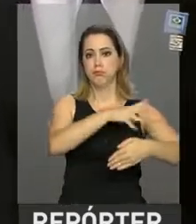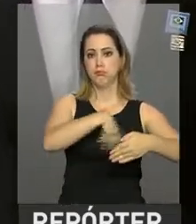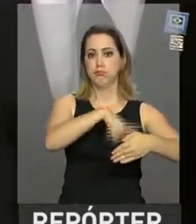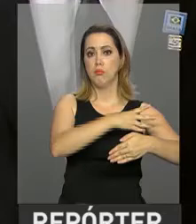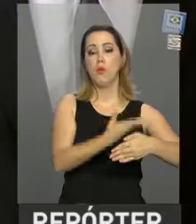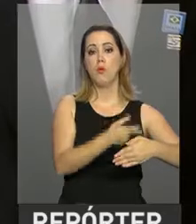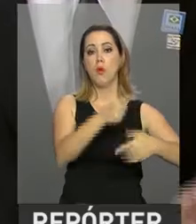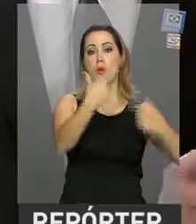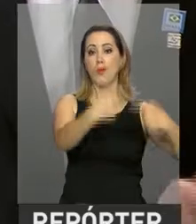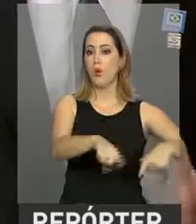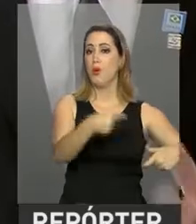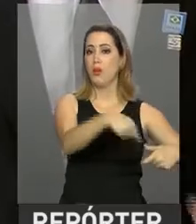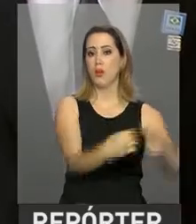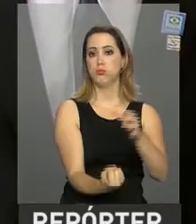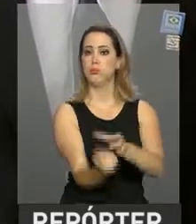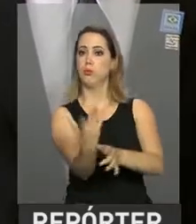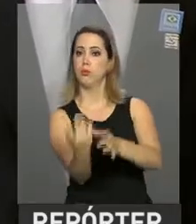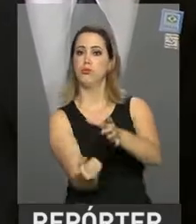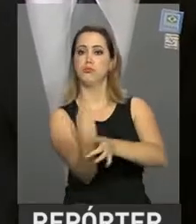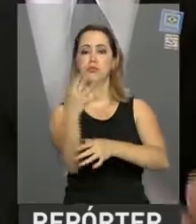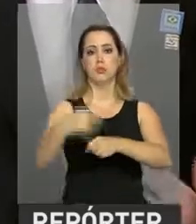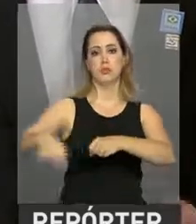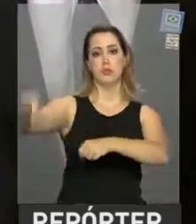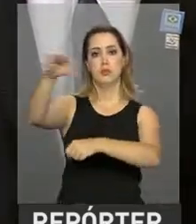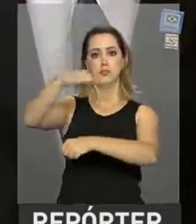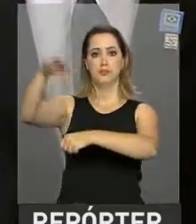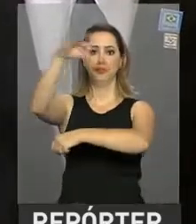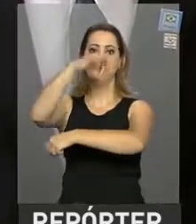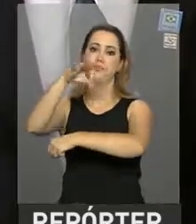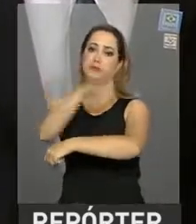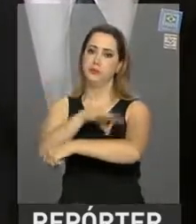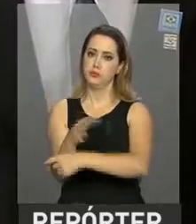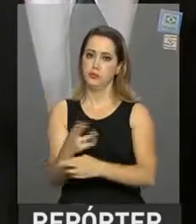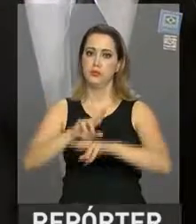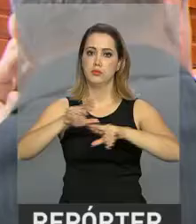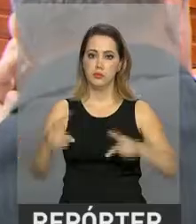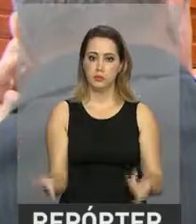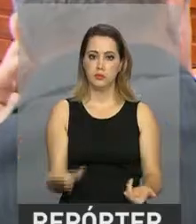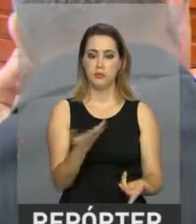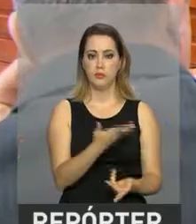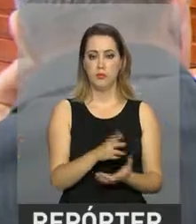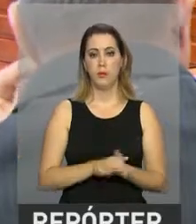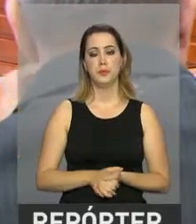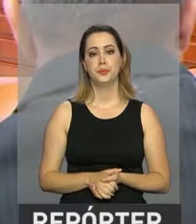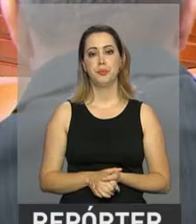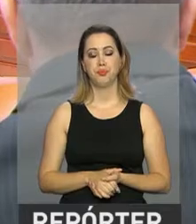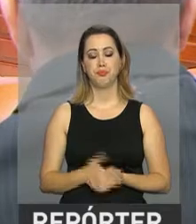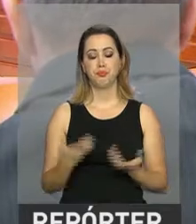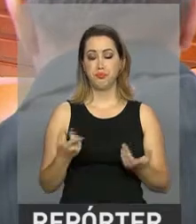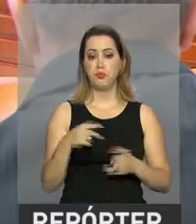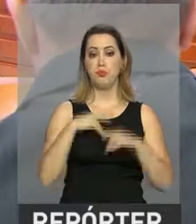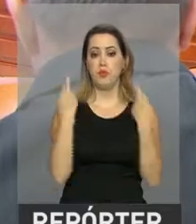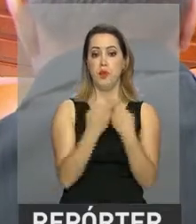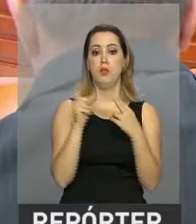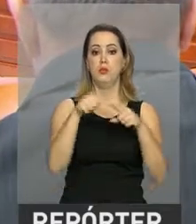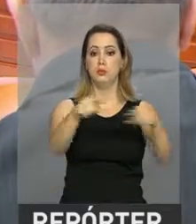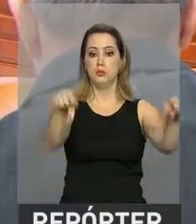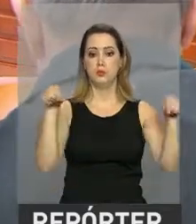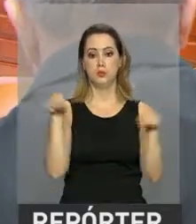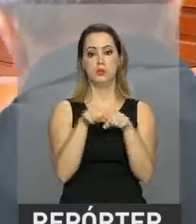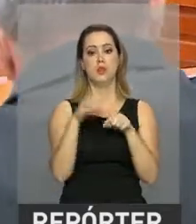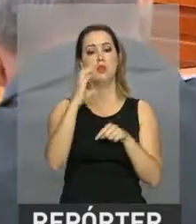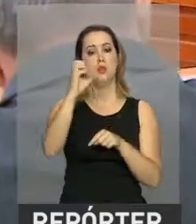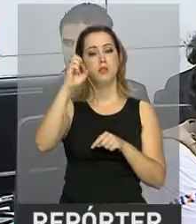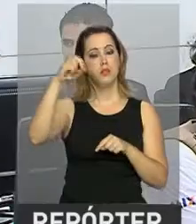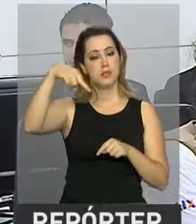normalmente, é o fator gerador da larva e depois do mosquito. A reunião na Sala Nacional de Coordenação e